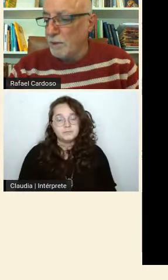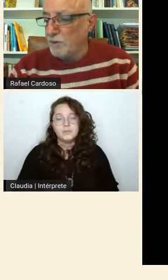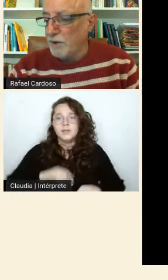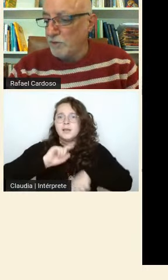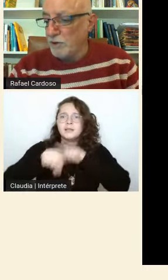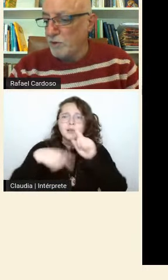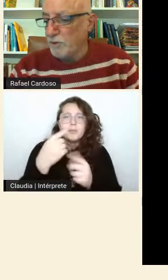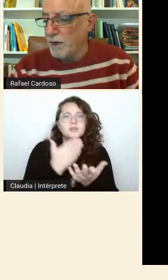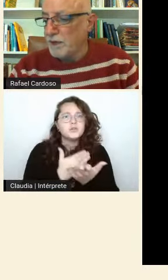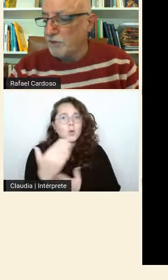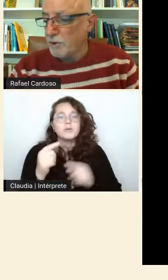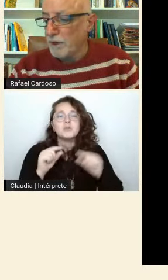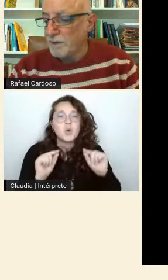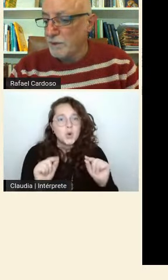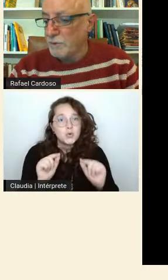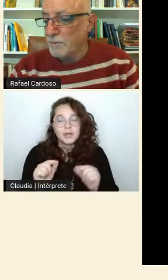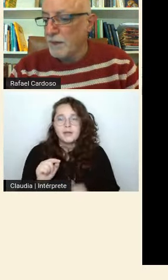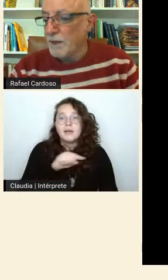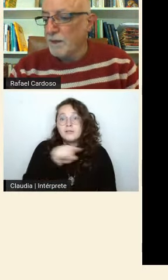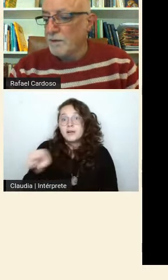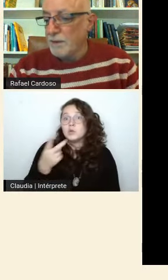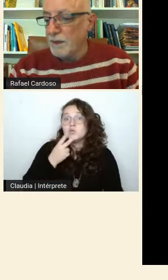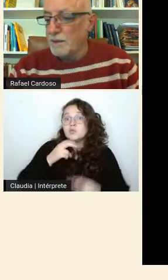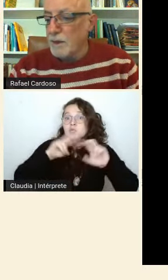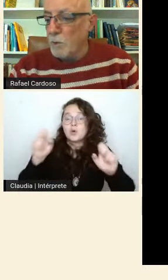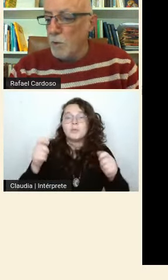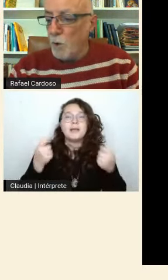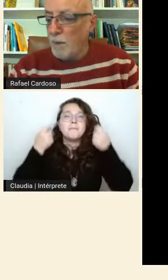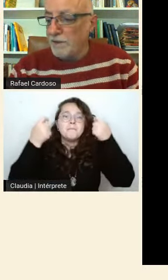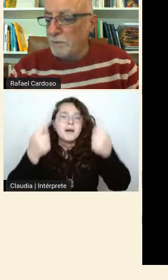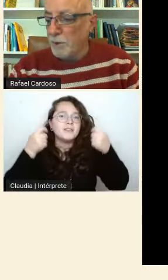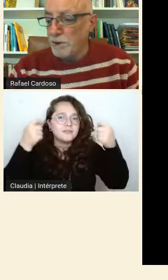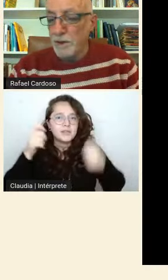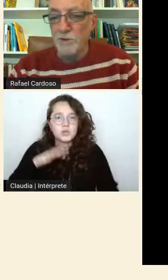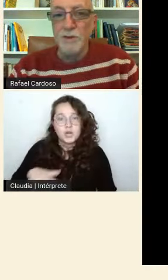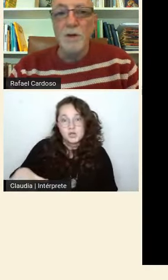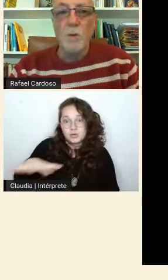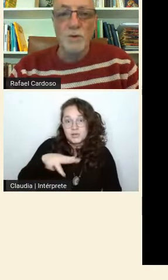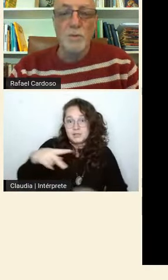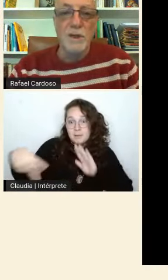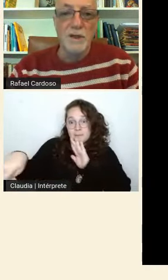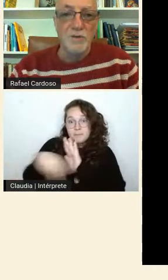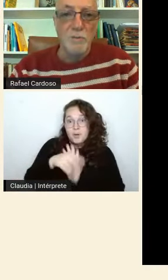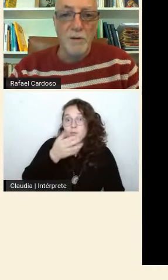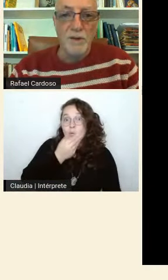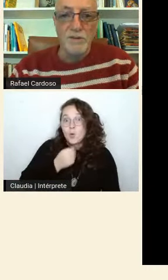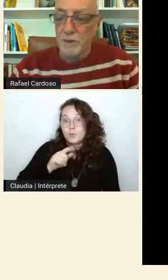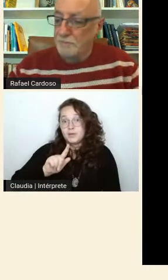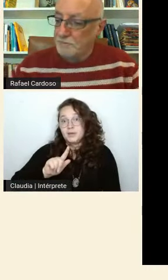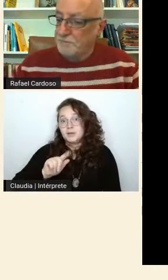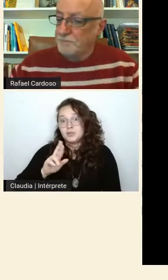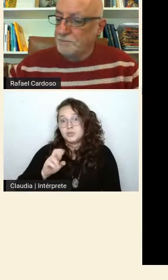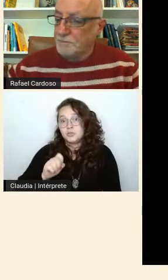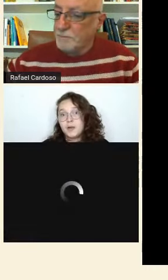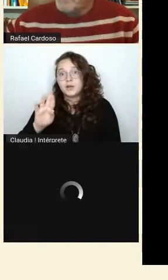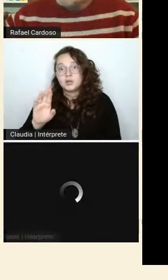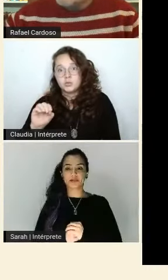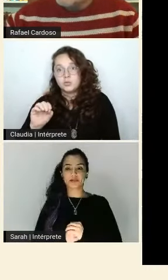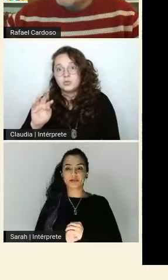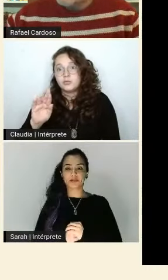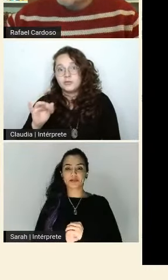Freire e seu manifesto regionalista no Recife seria tão ou mais importante quanto o modernismo paulista.